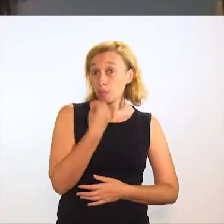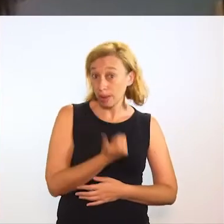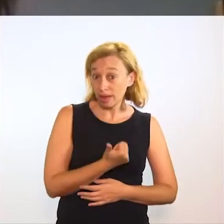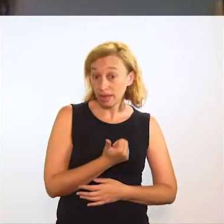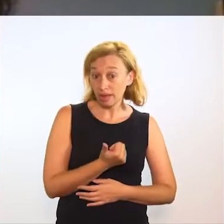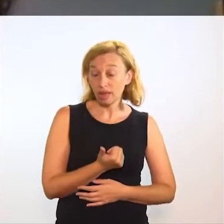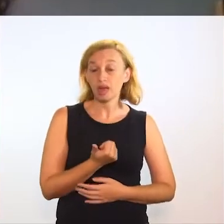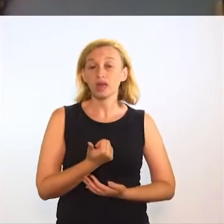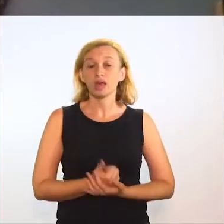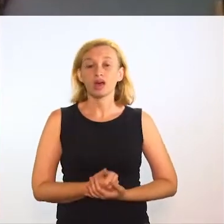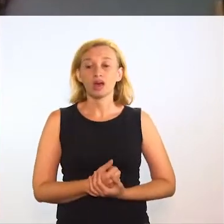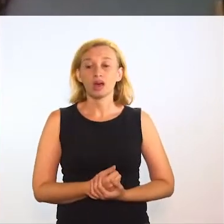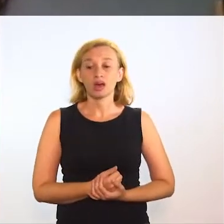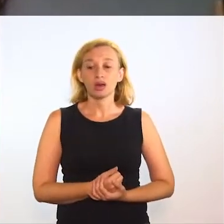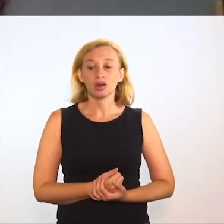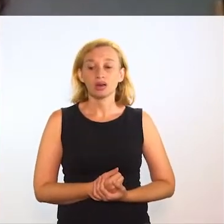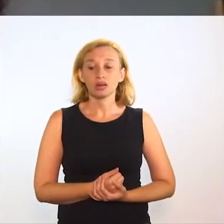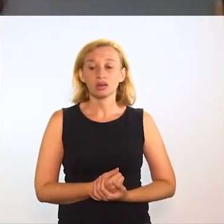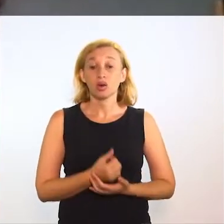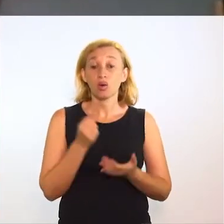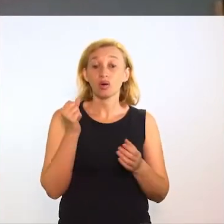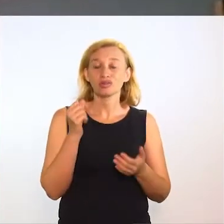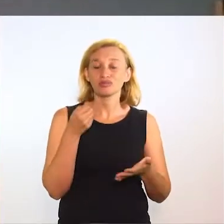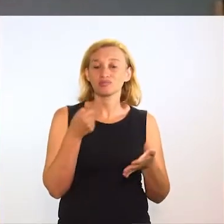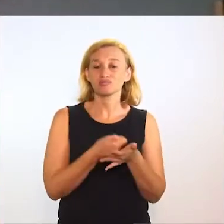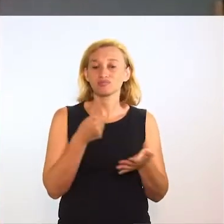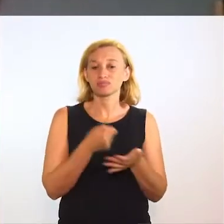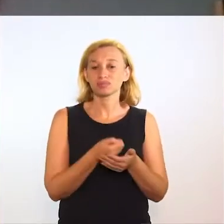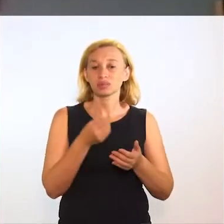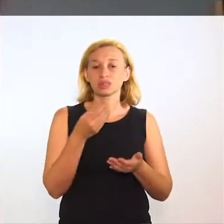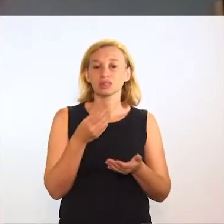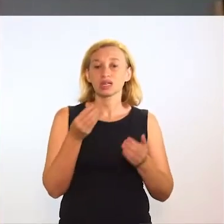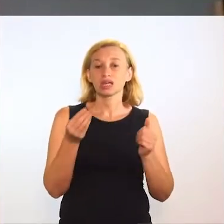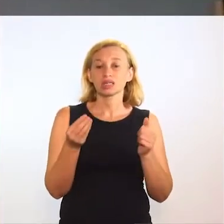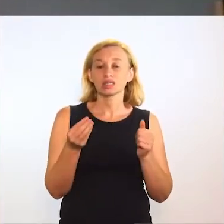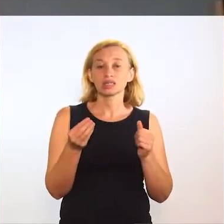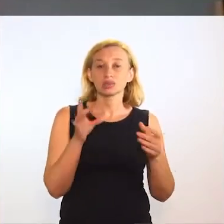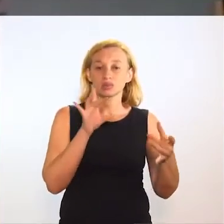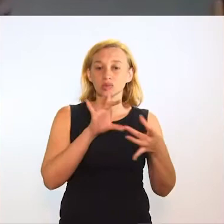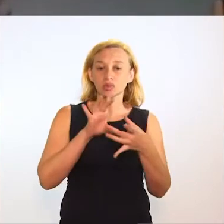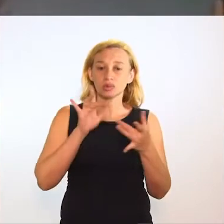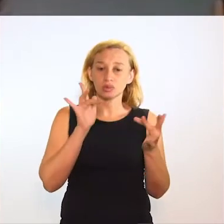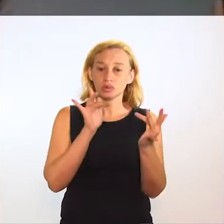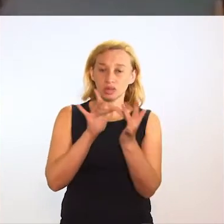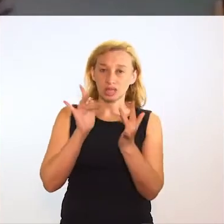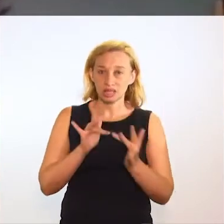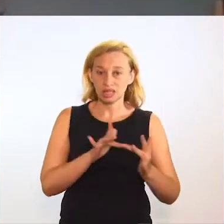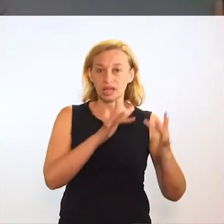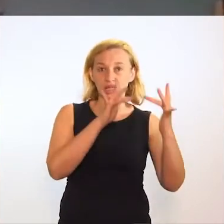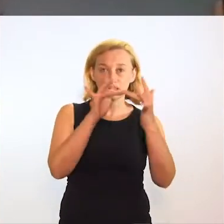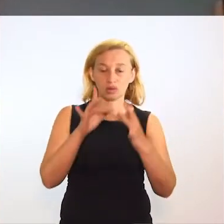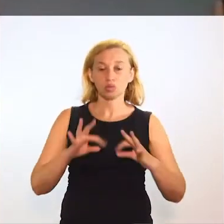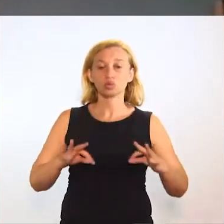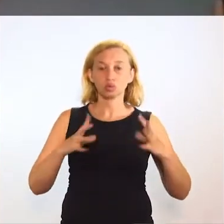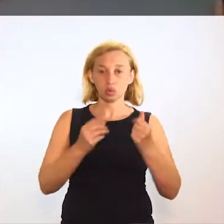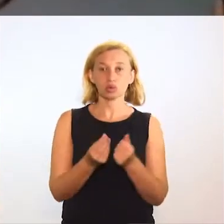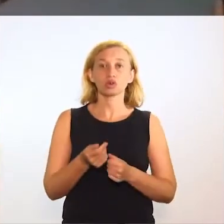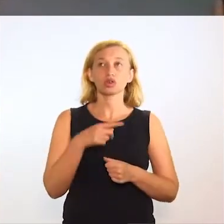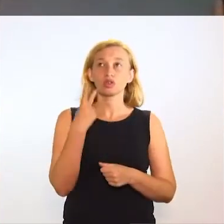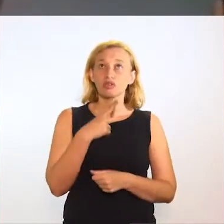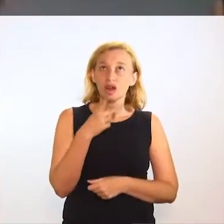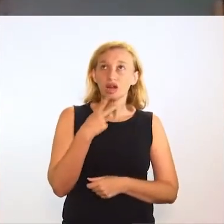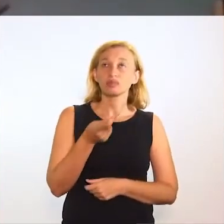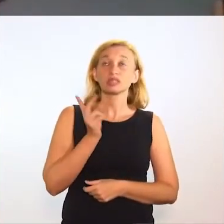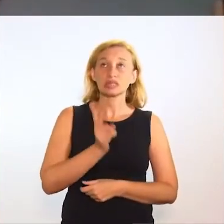a Ana trouxe muito bem, né? O quanto a gente foi obrigado a se conectar com a nossa humanidade, né? E o